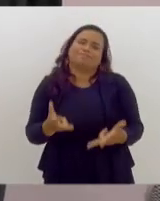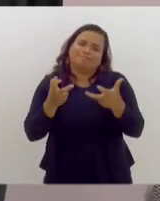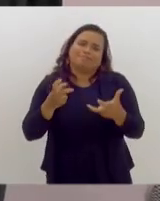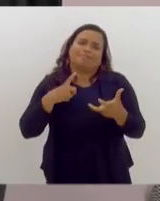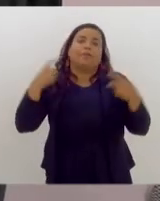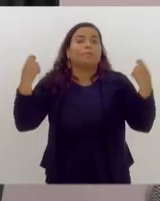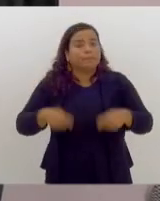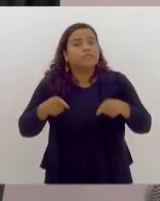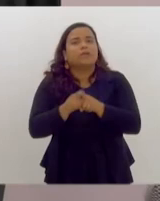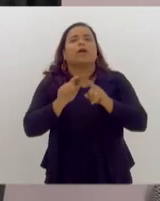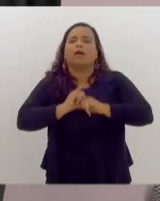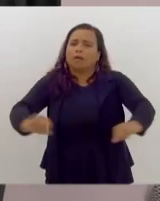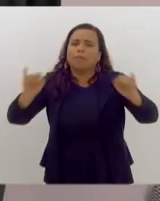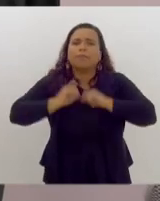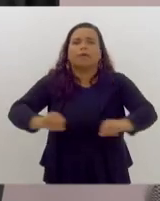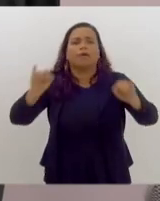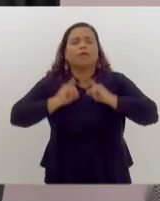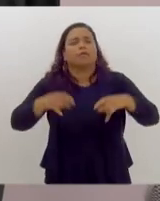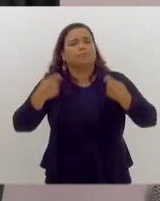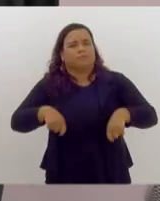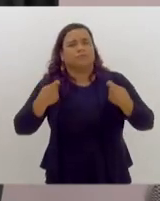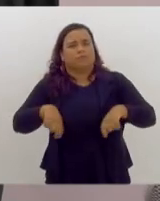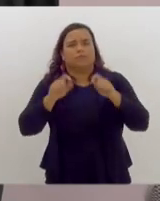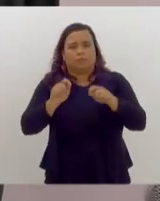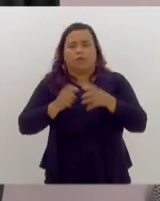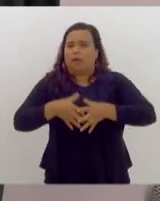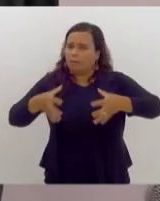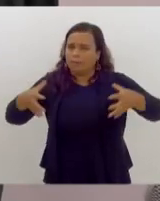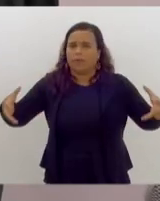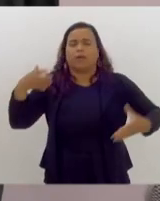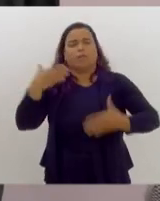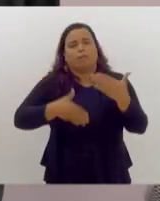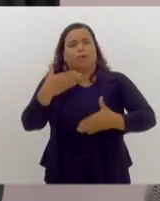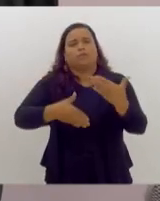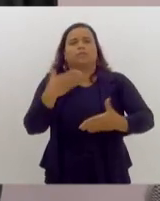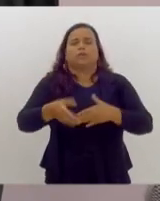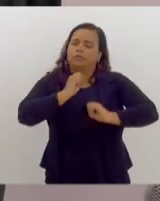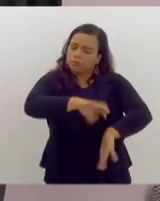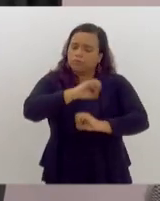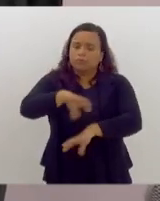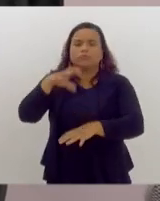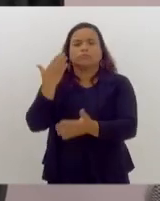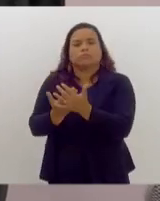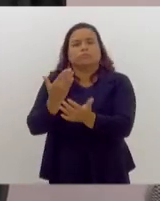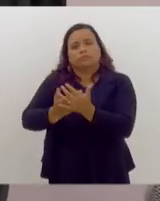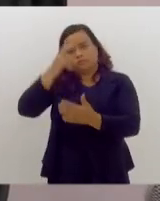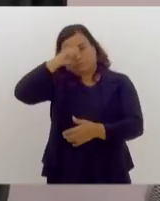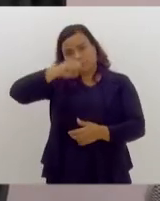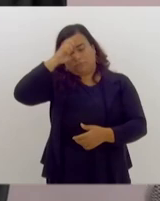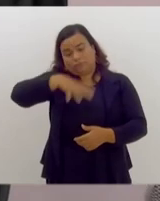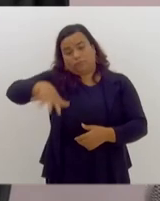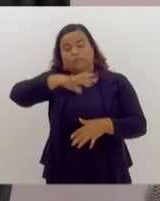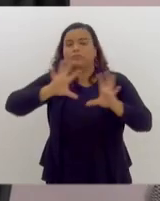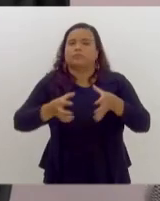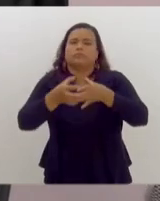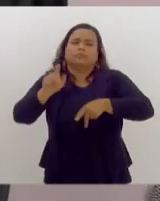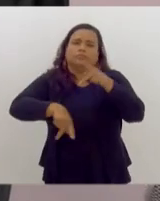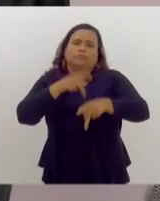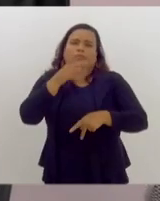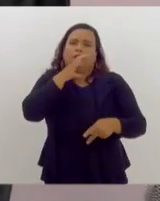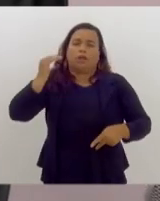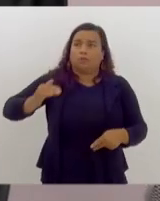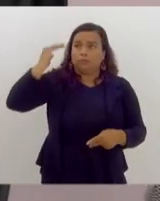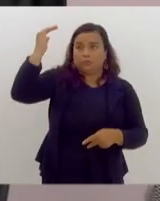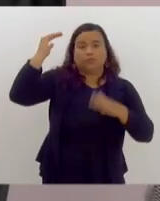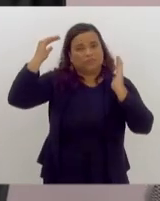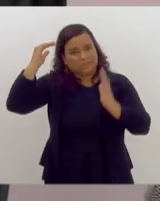que haja uma campanha para ampliar o processo de escolarização da população adulta